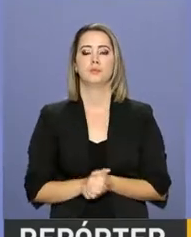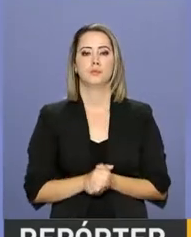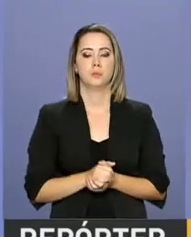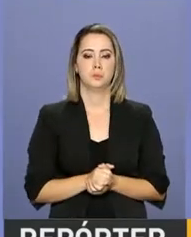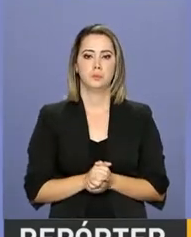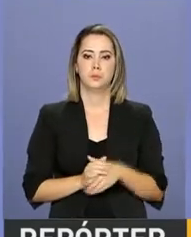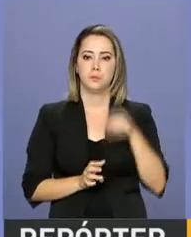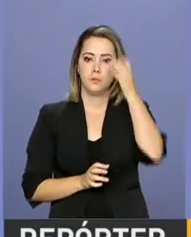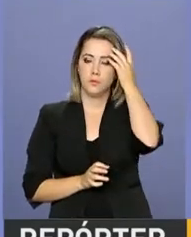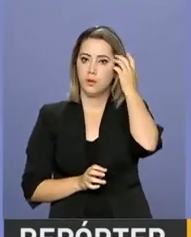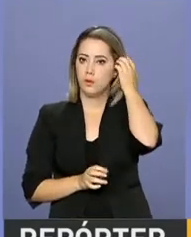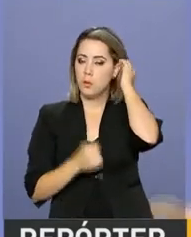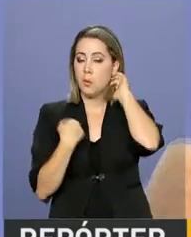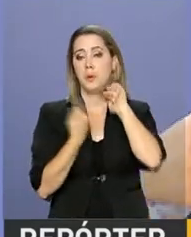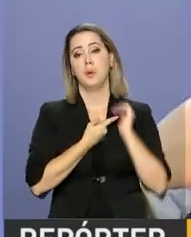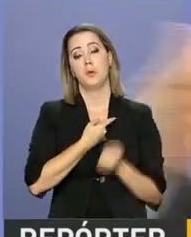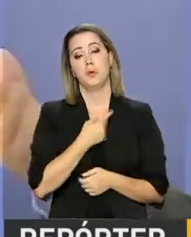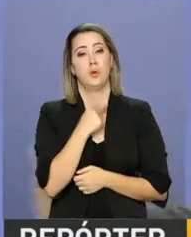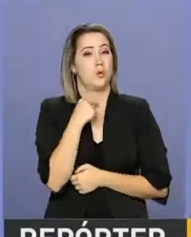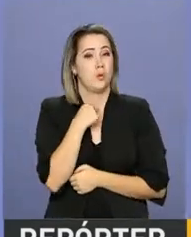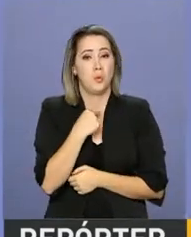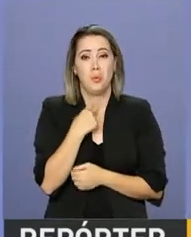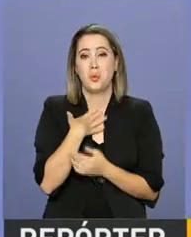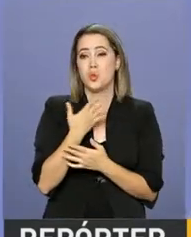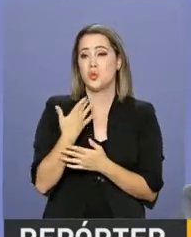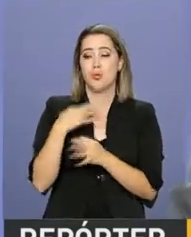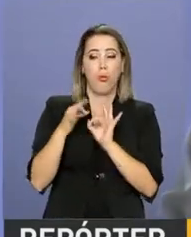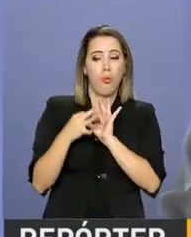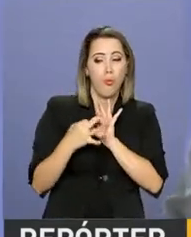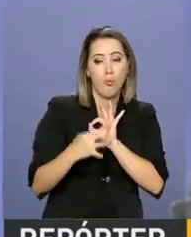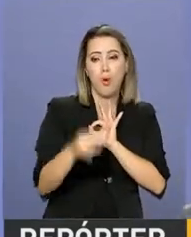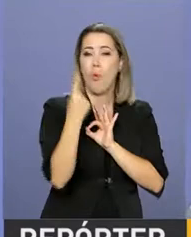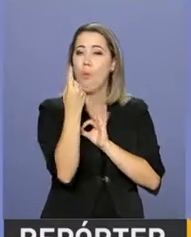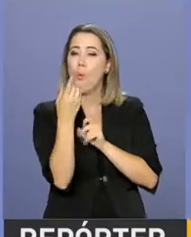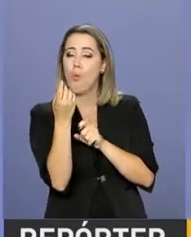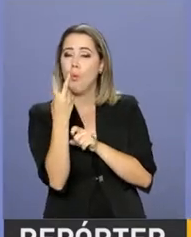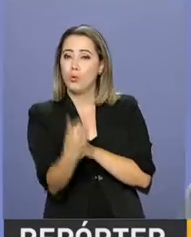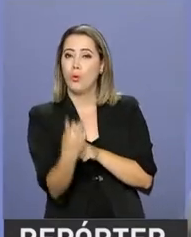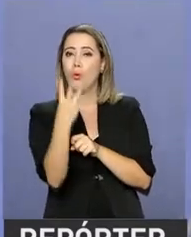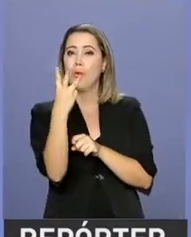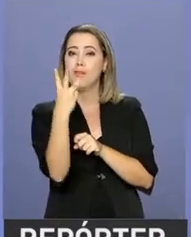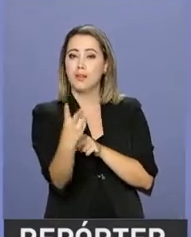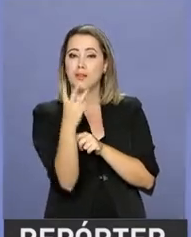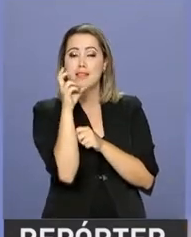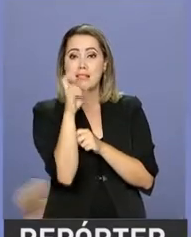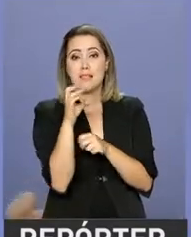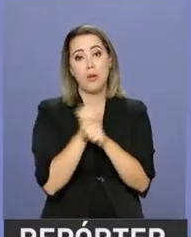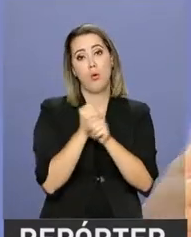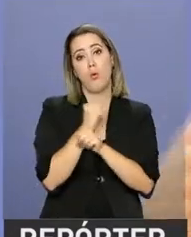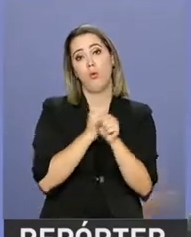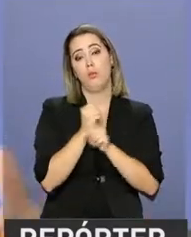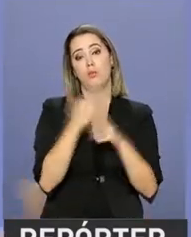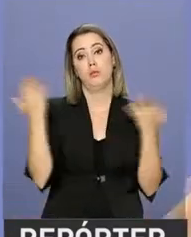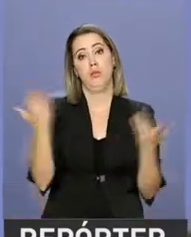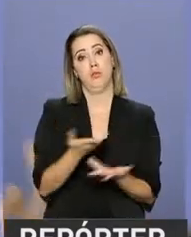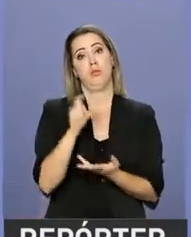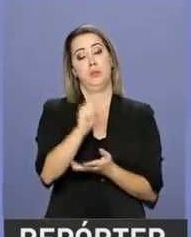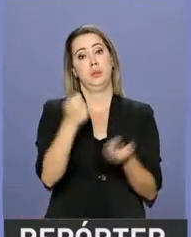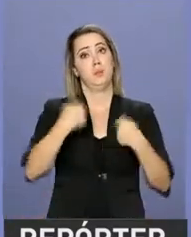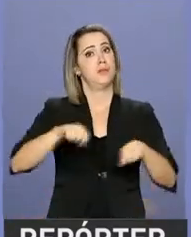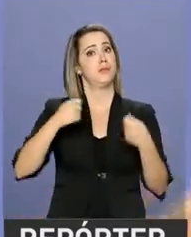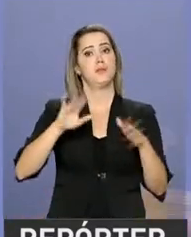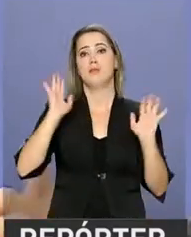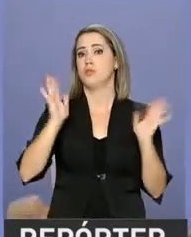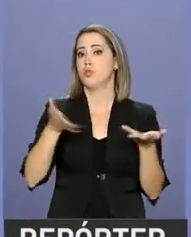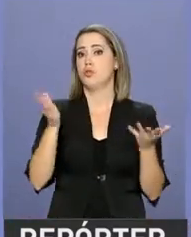forma alguma, estender e postergar por mais 1, 2, 3, 5 anos algo que já é